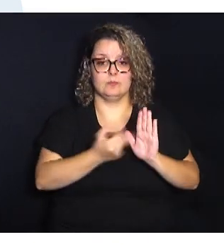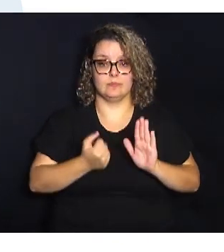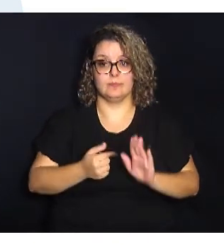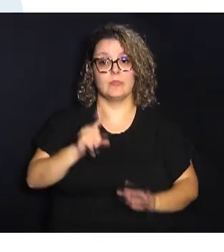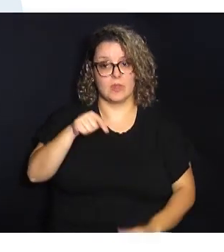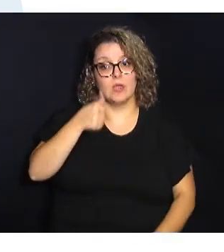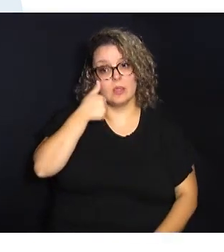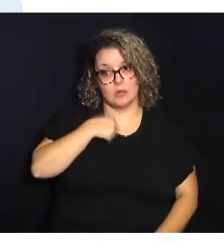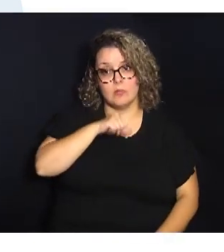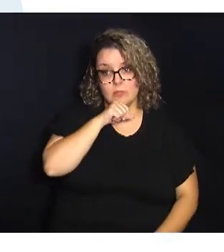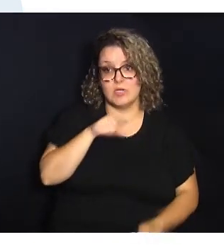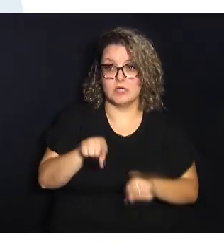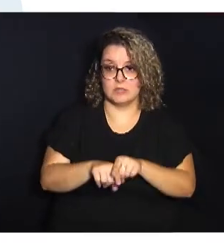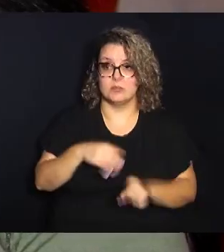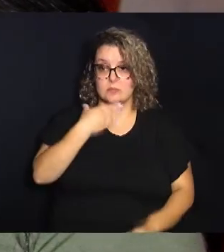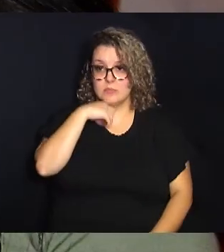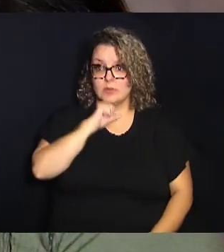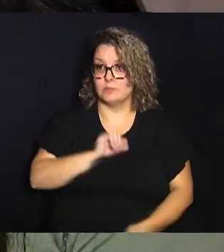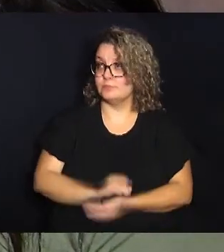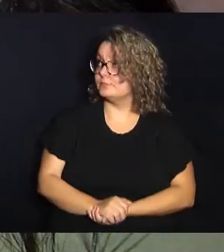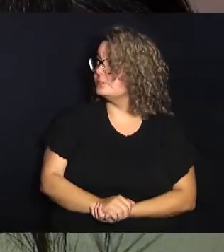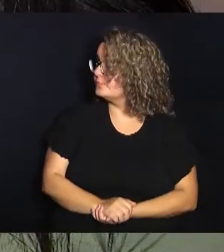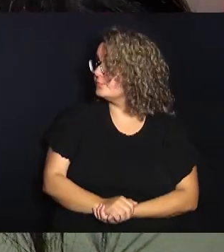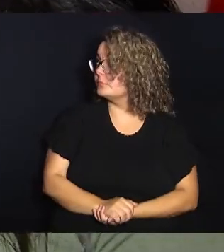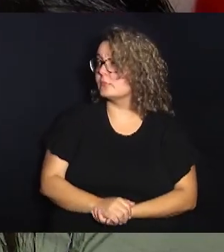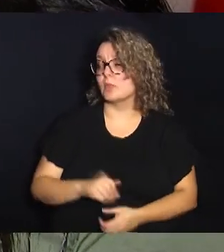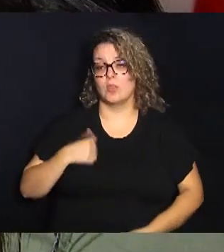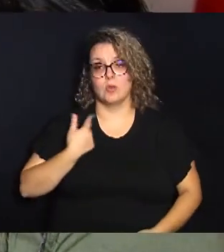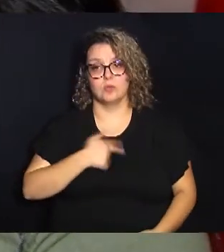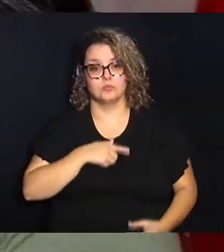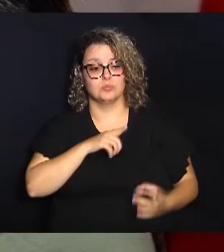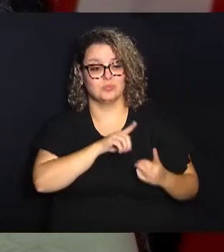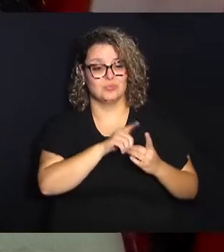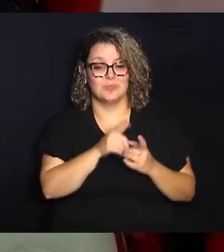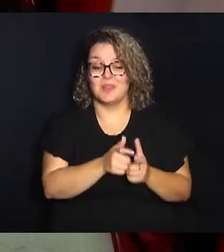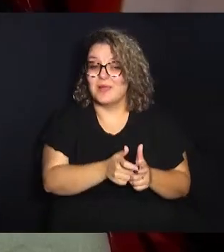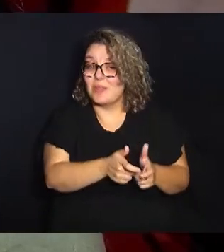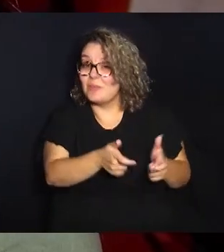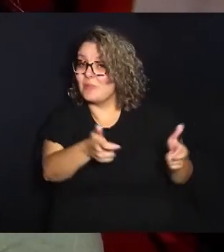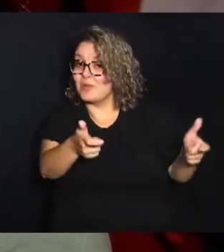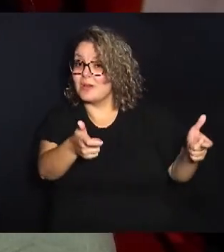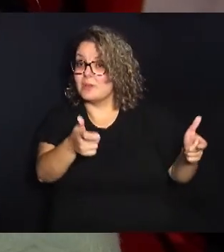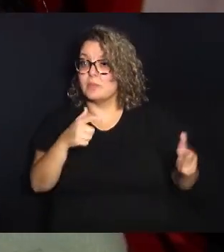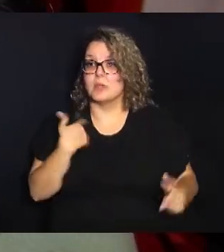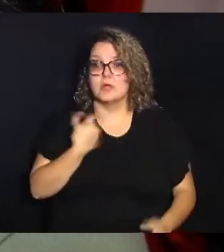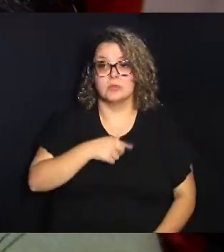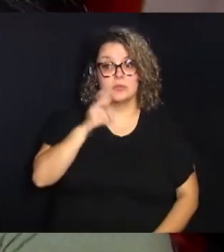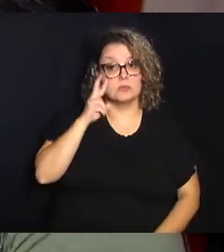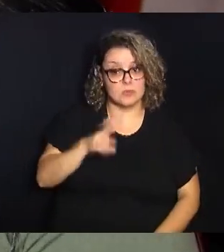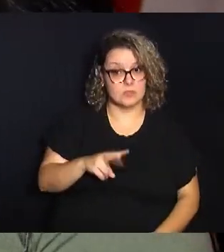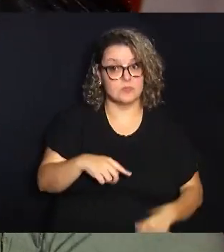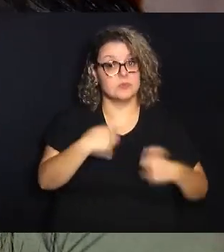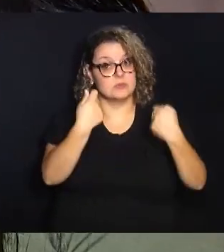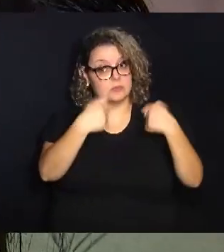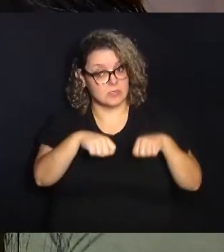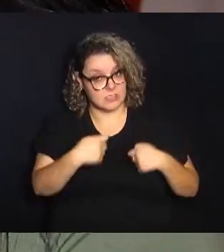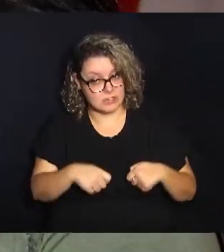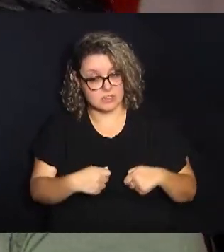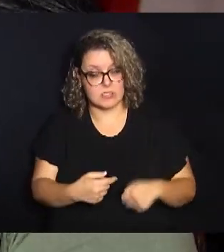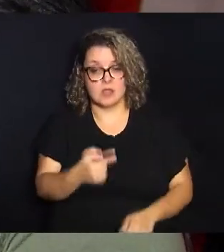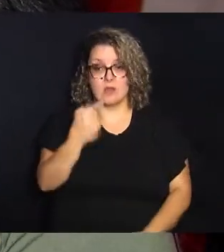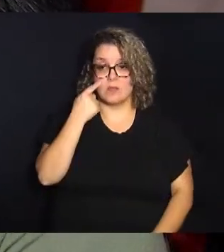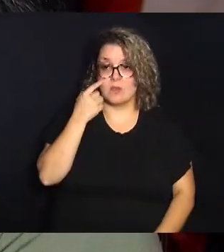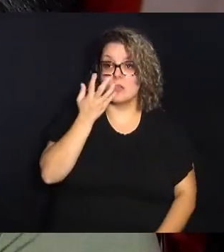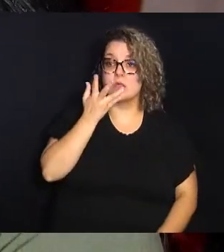violadores são a mãe e o pai. A nossa demanda é alta, mas a gente tem tido afinco porque assim a gente vê que a população